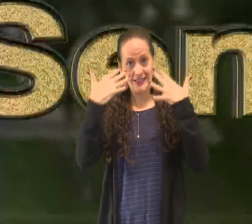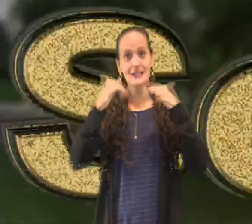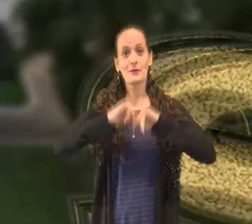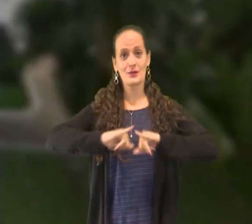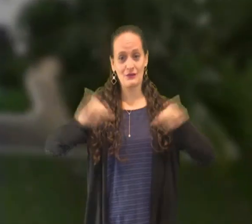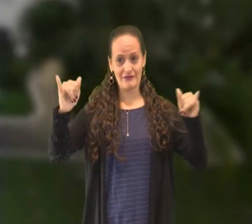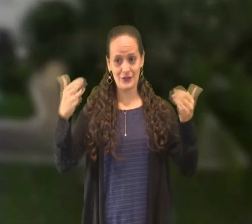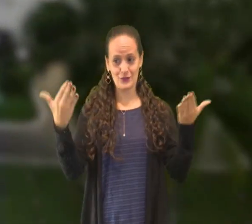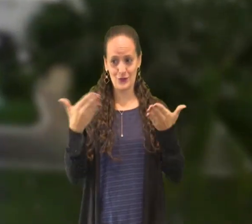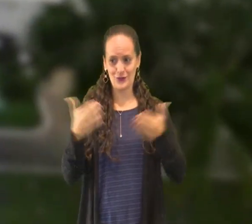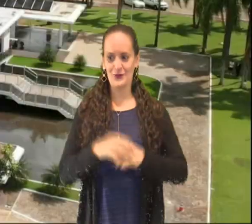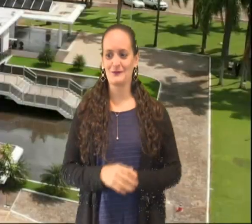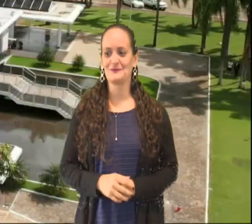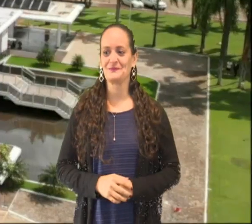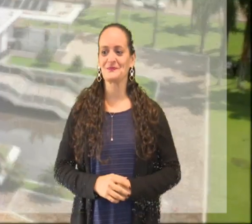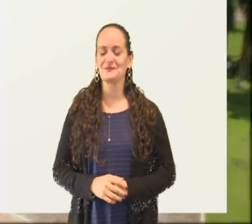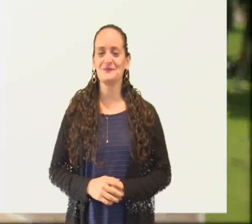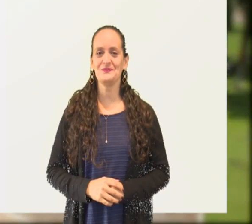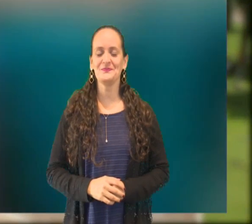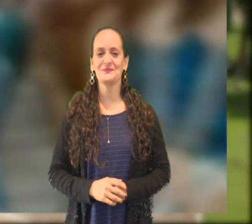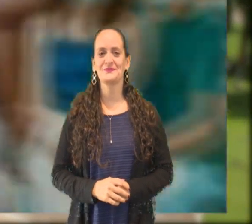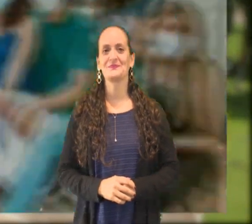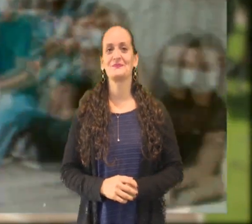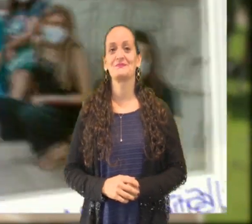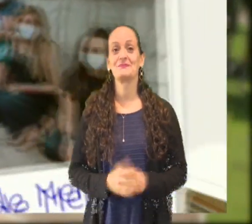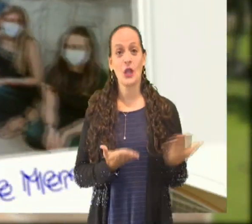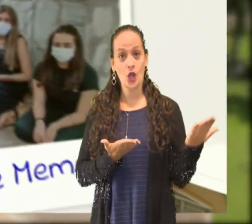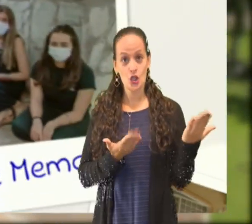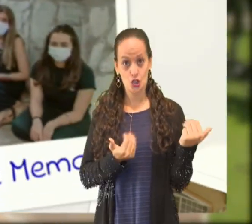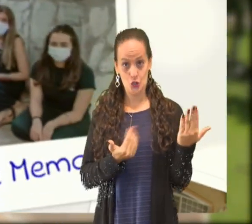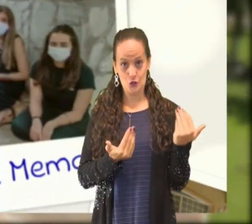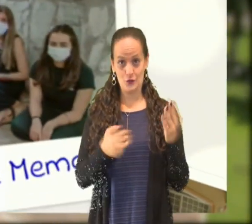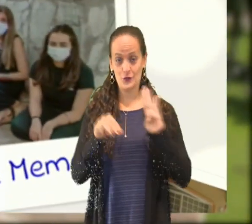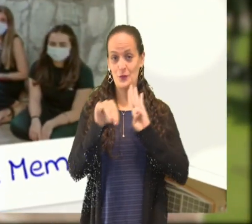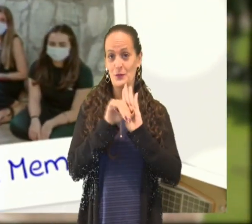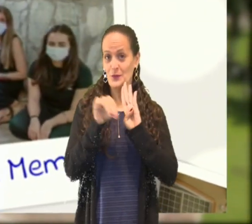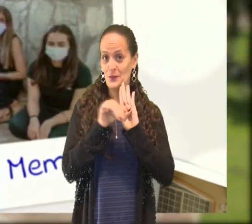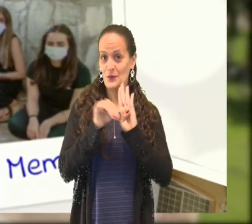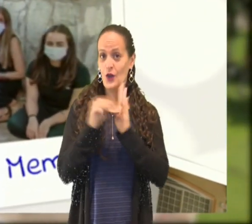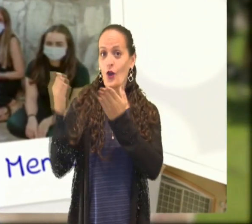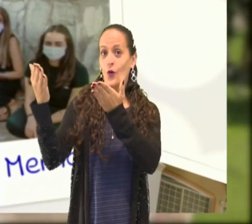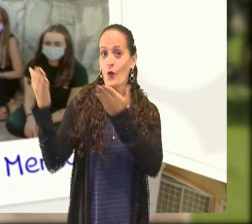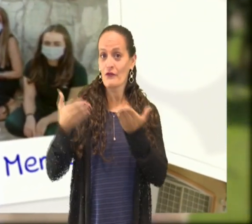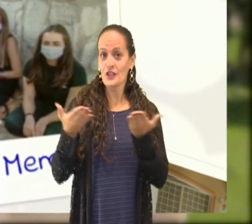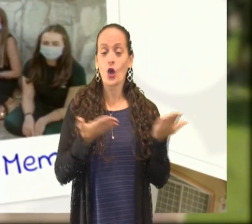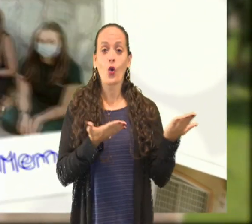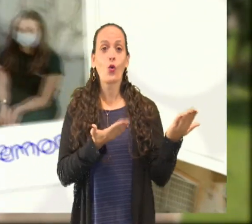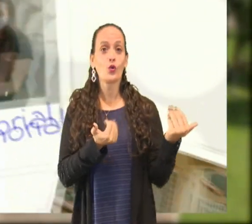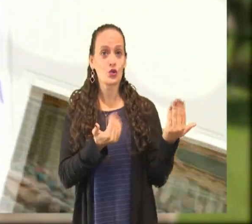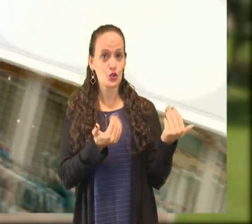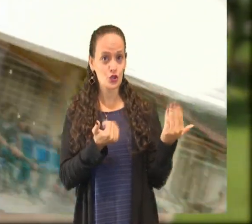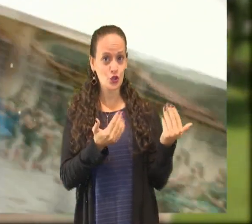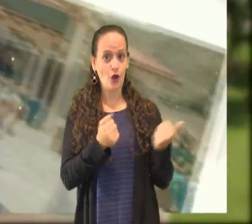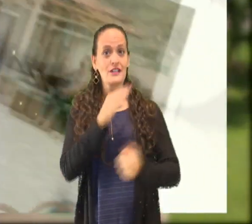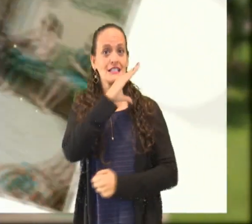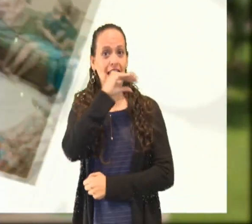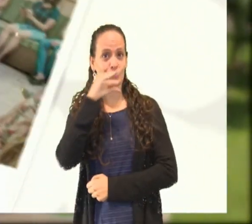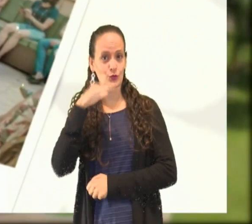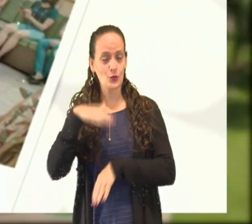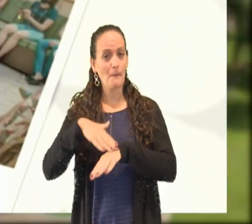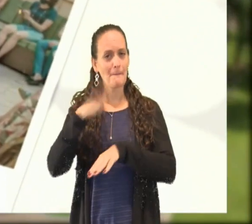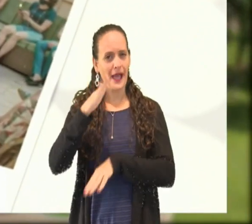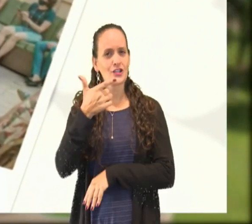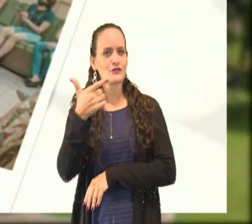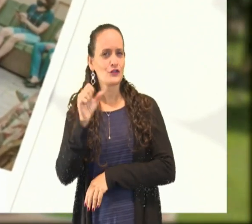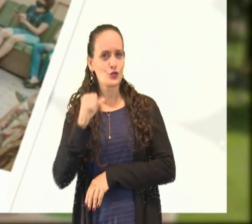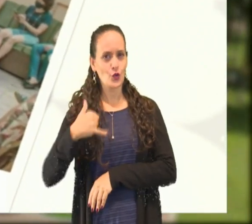os seguintes avisos. A Juventude Memorial convida os jovens adultos com mais de 28 anos